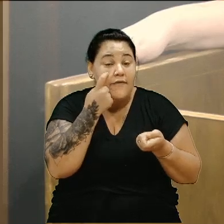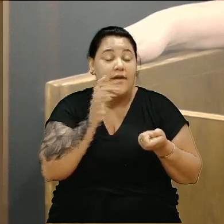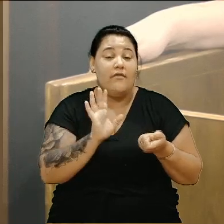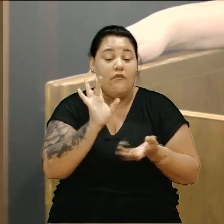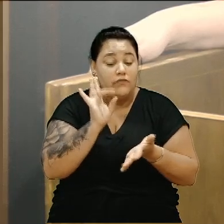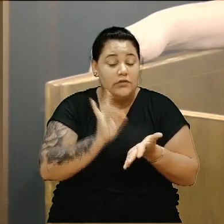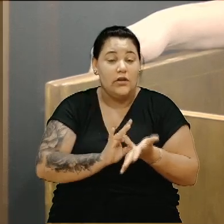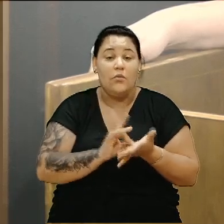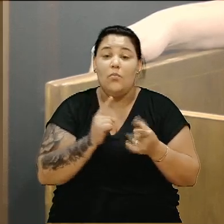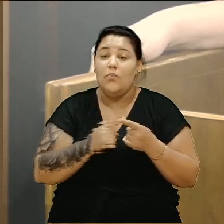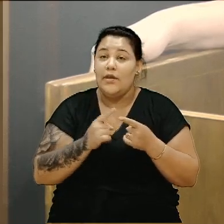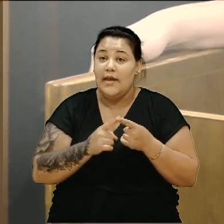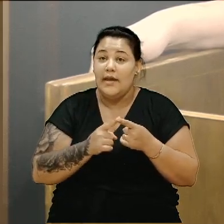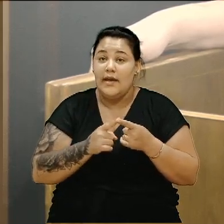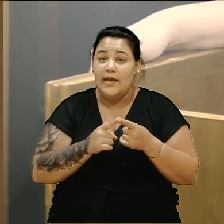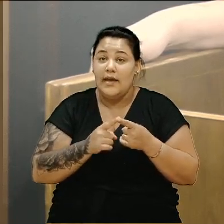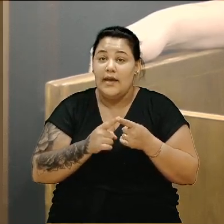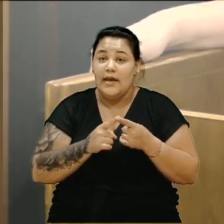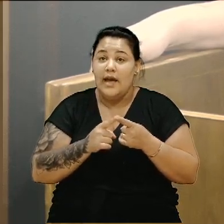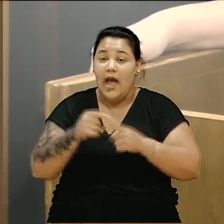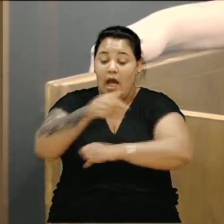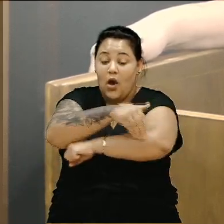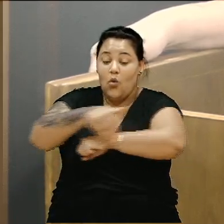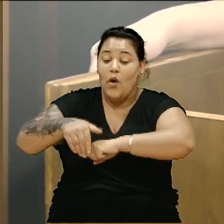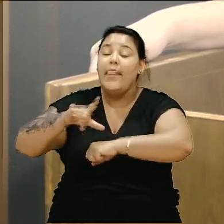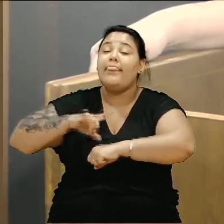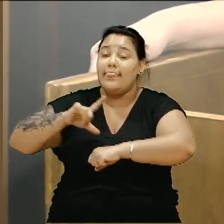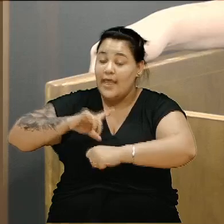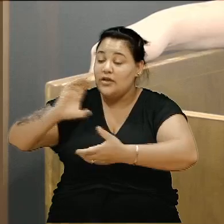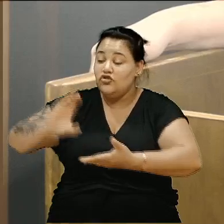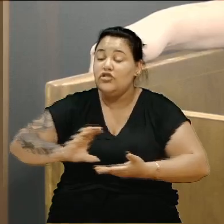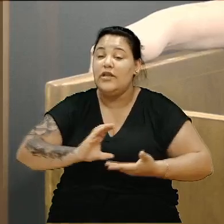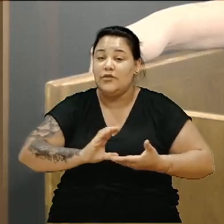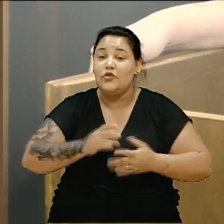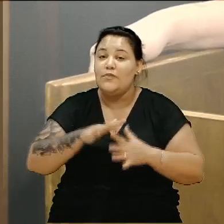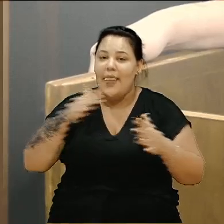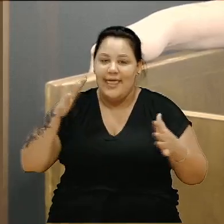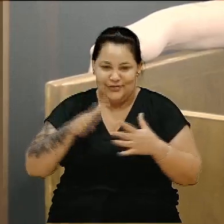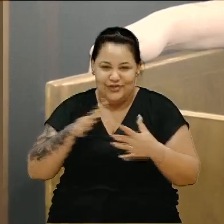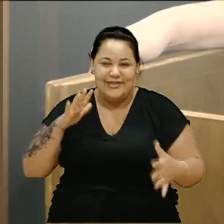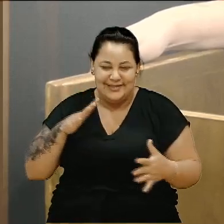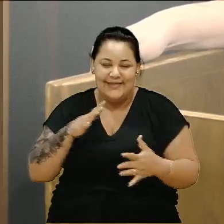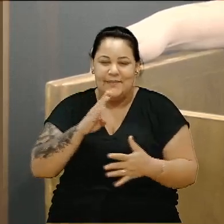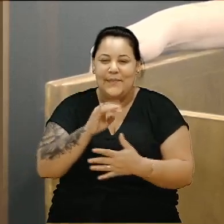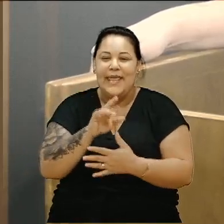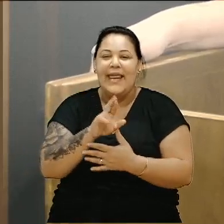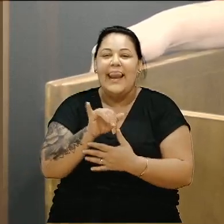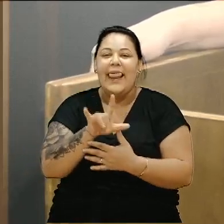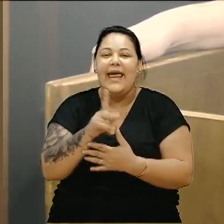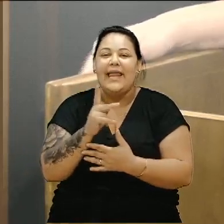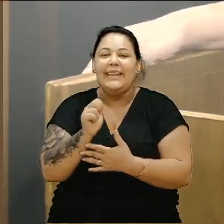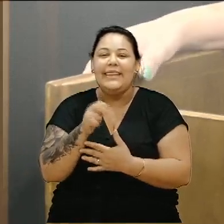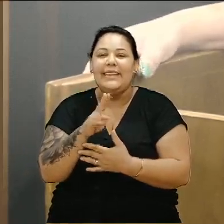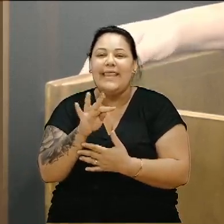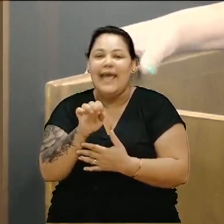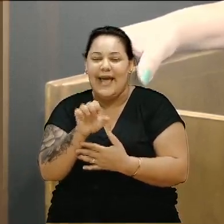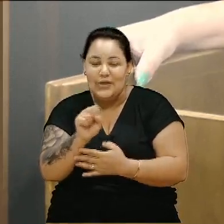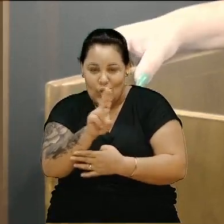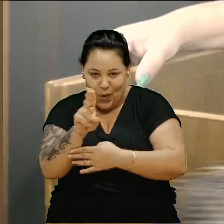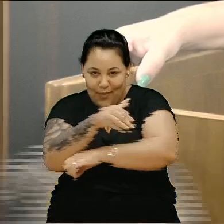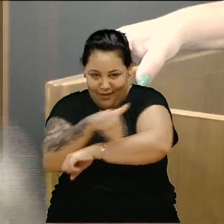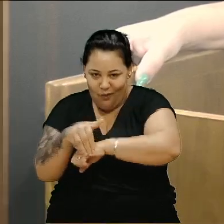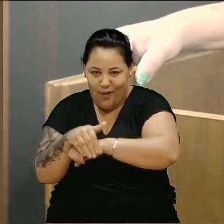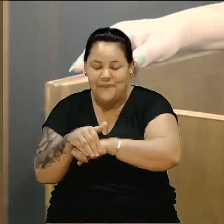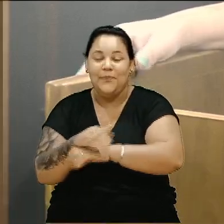Rua dos Brilhantes, então, é uma rua que tem verba, que já tem um projeto e ela precisa ser licitada, porque senão o recurso pode